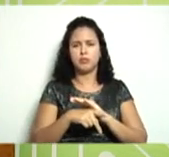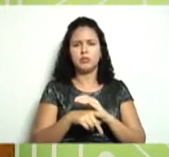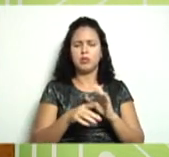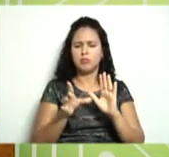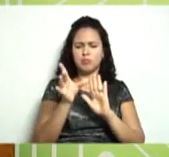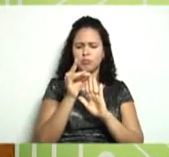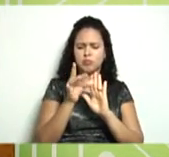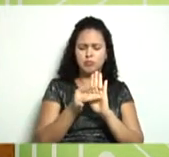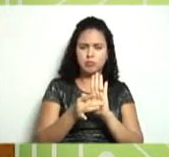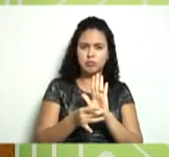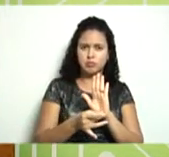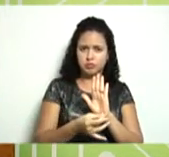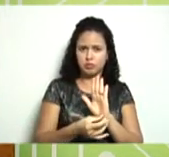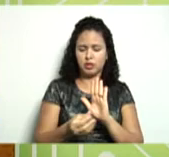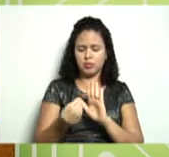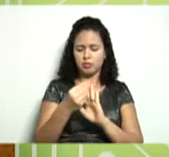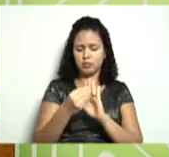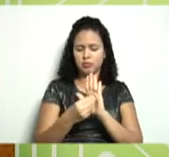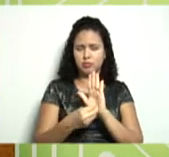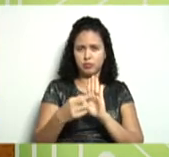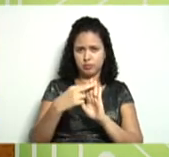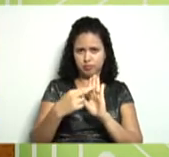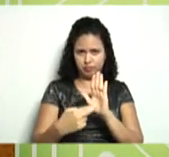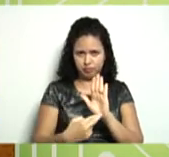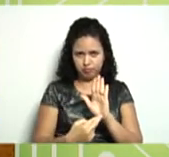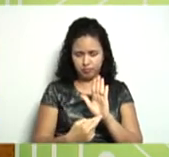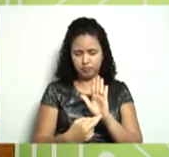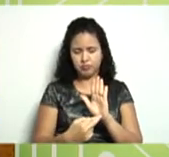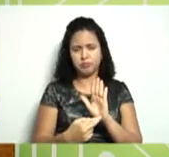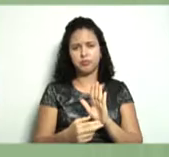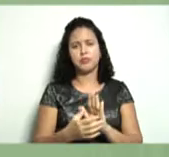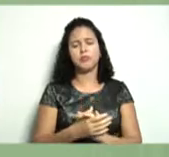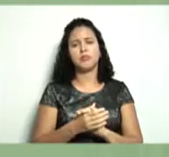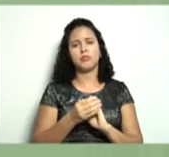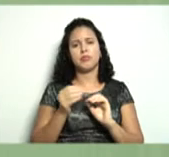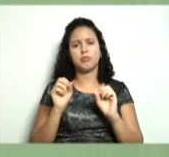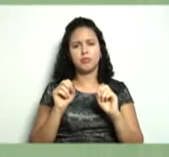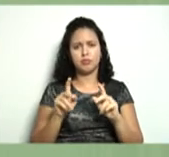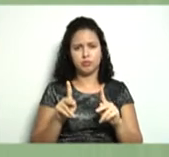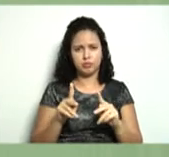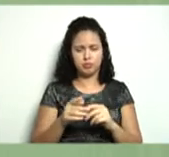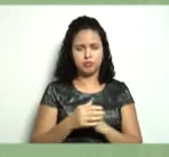Pequenos detalhes serão regulamentados pelo regimento. Ok?